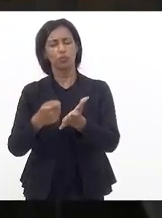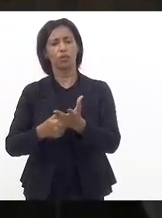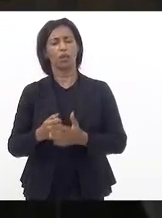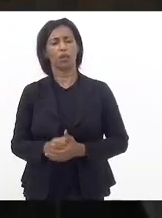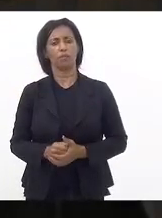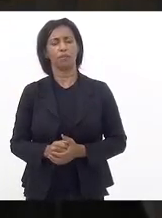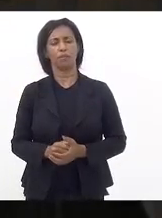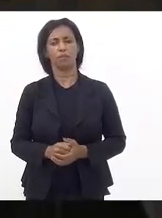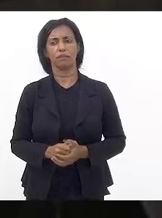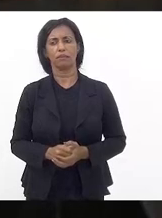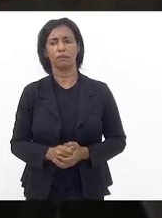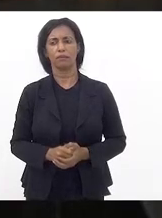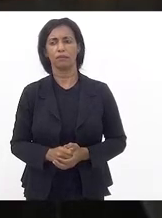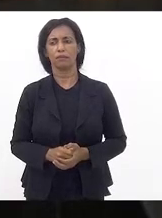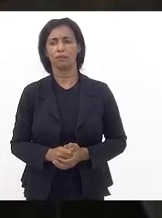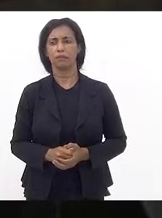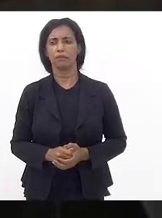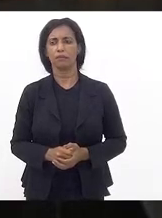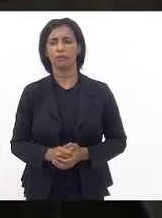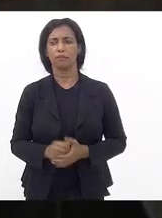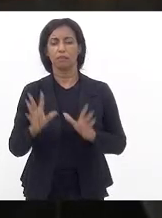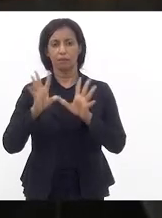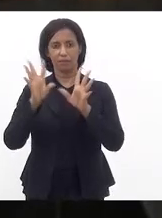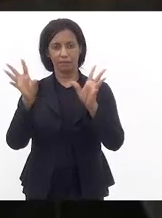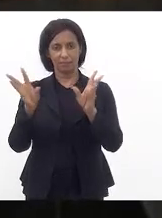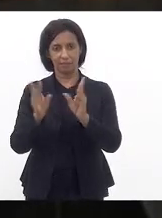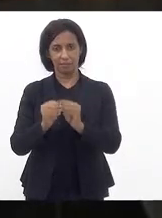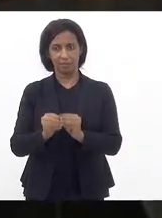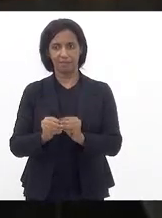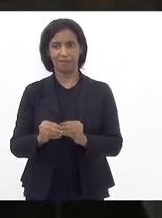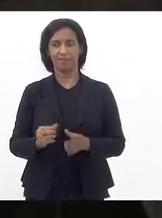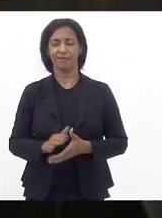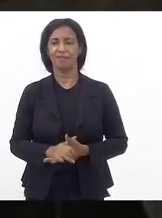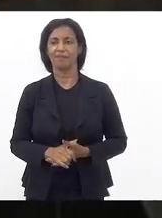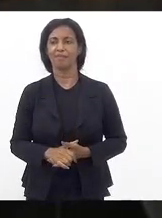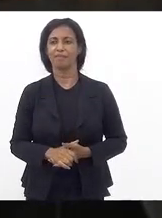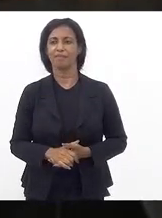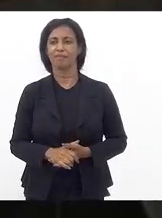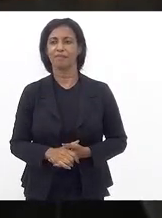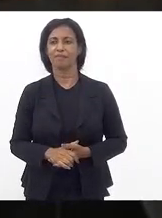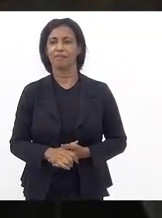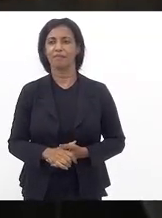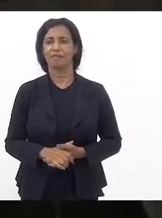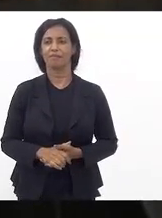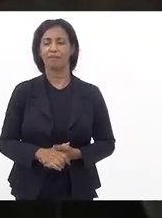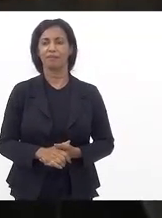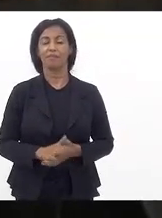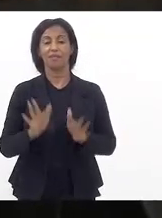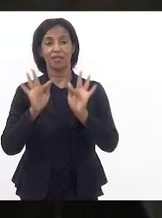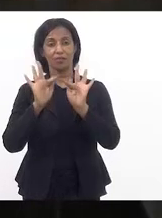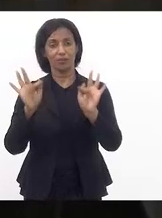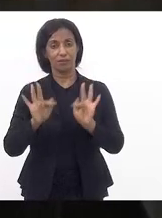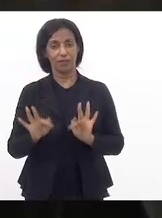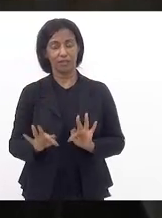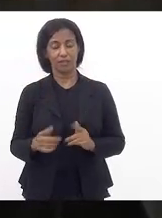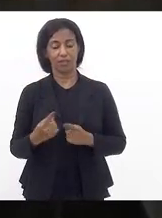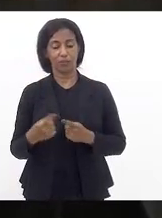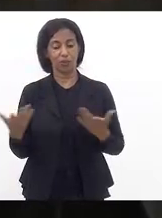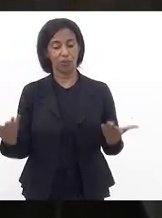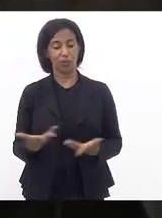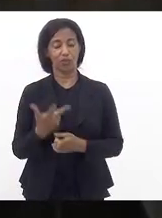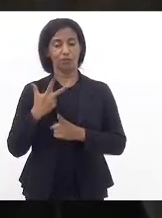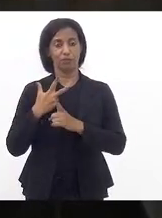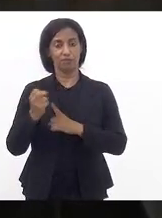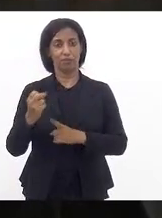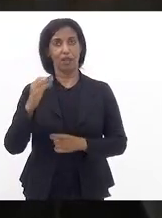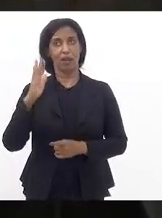uma justa causa e merecida e pra finalizar porque eu já estou eufórica e feliz porque hoje